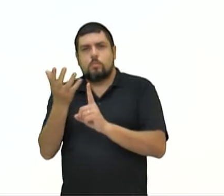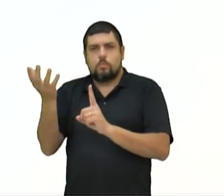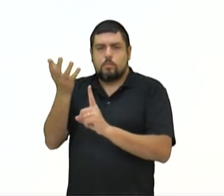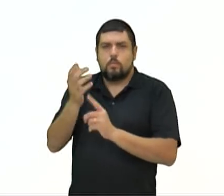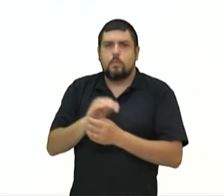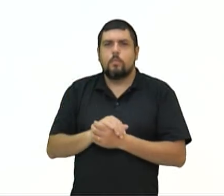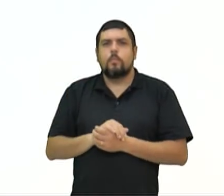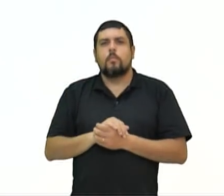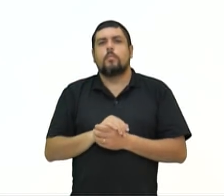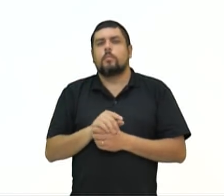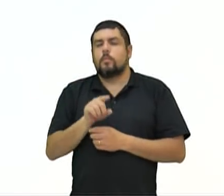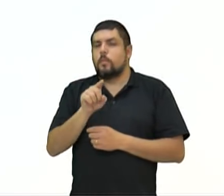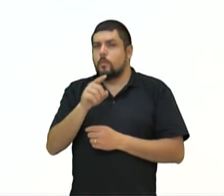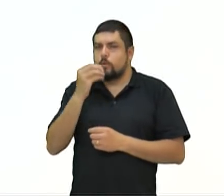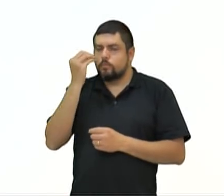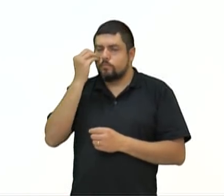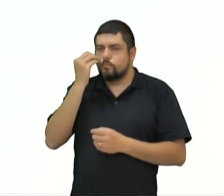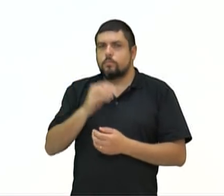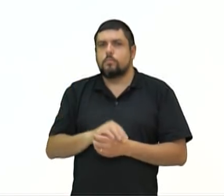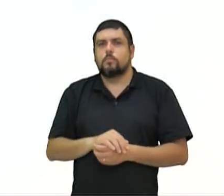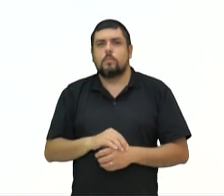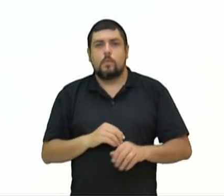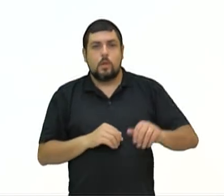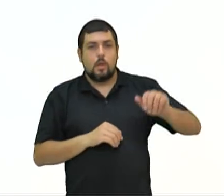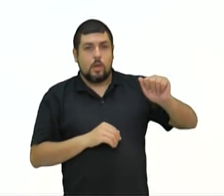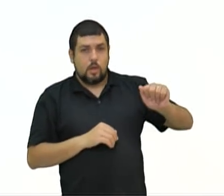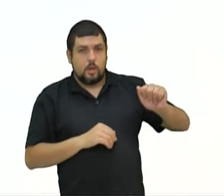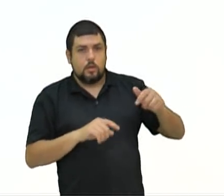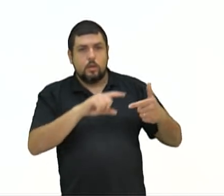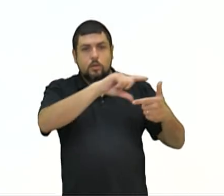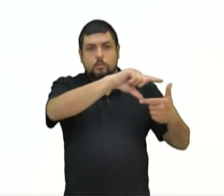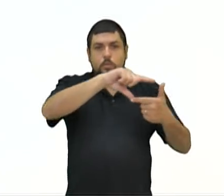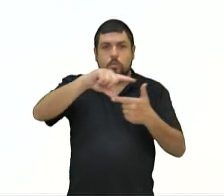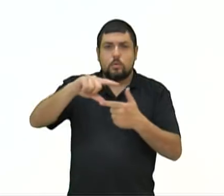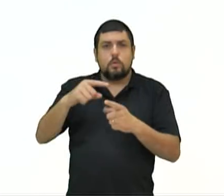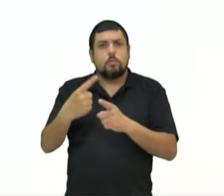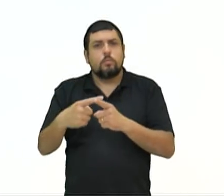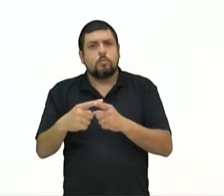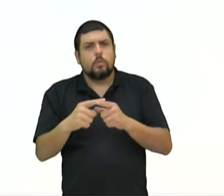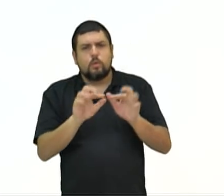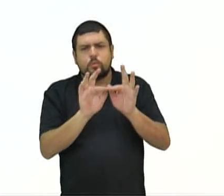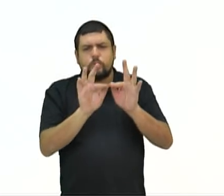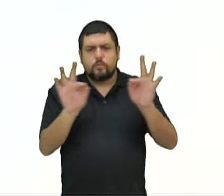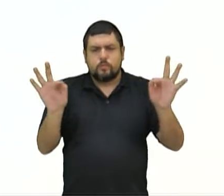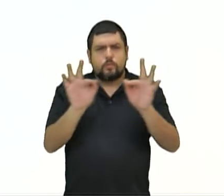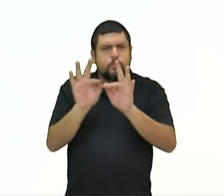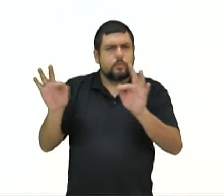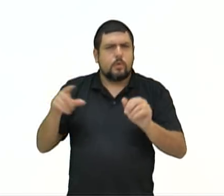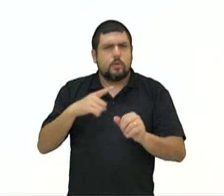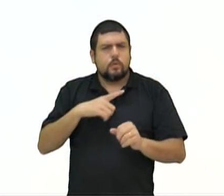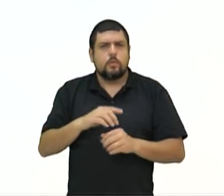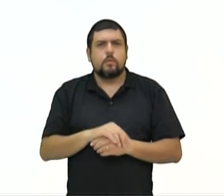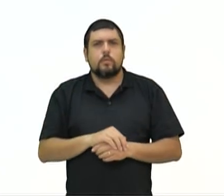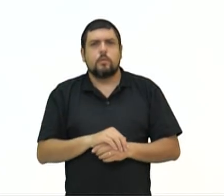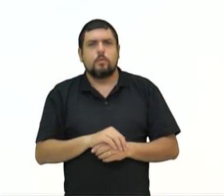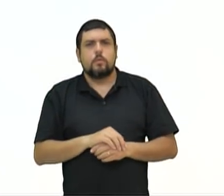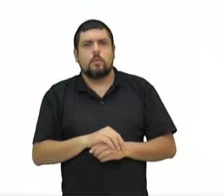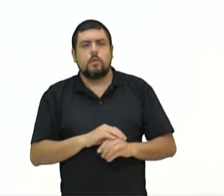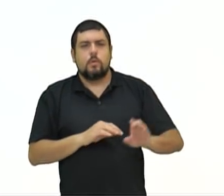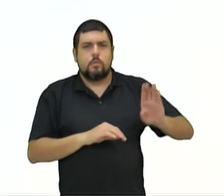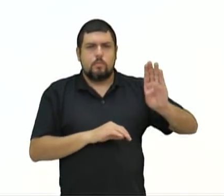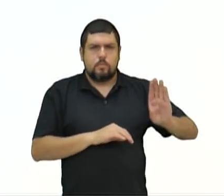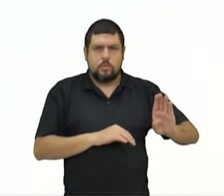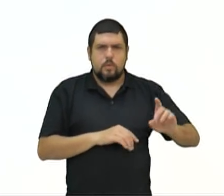aí, né? Então, a letra A diz assim, tirinha, pois há linguagem verbal? A letra B, tirinha, pois há linguagem